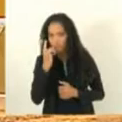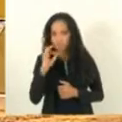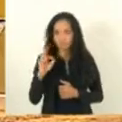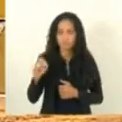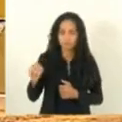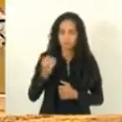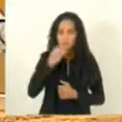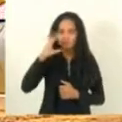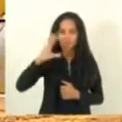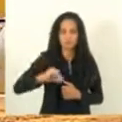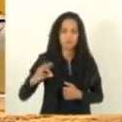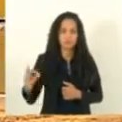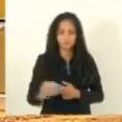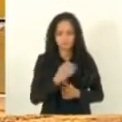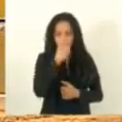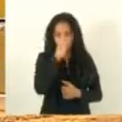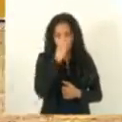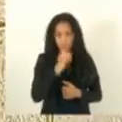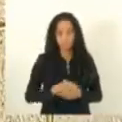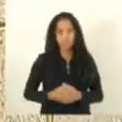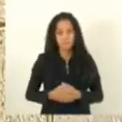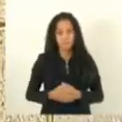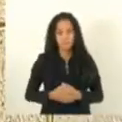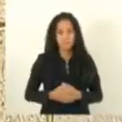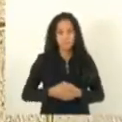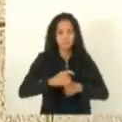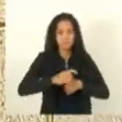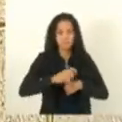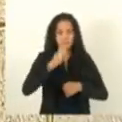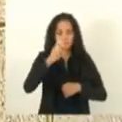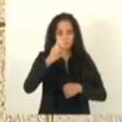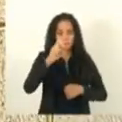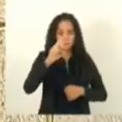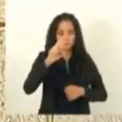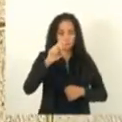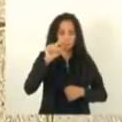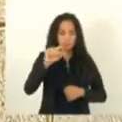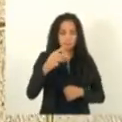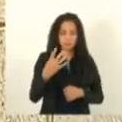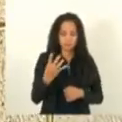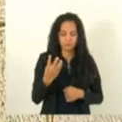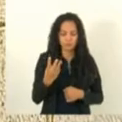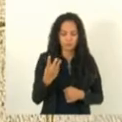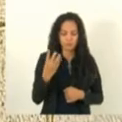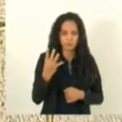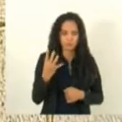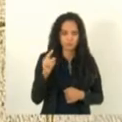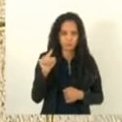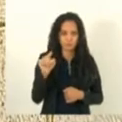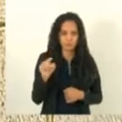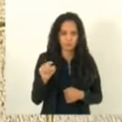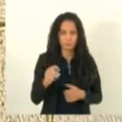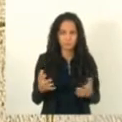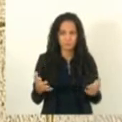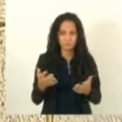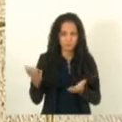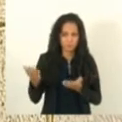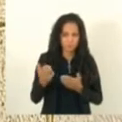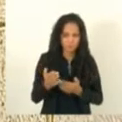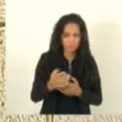boa tarde a todos. Disponha sempre, 5 horas e 34 minutos. Com a